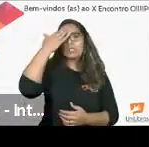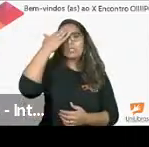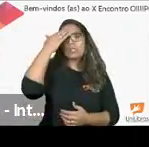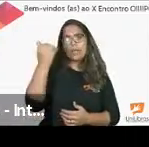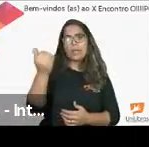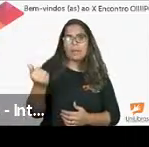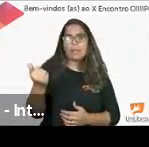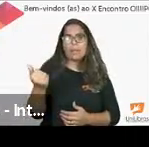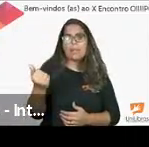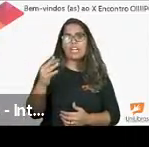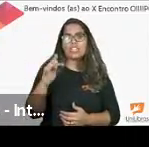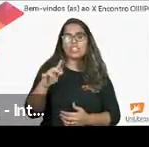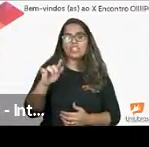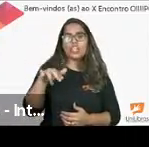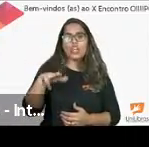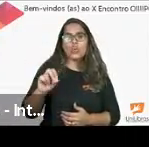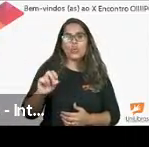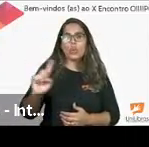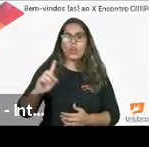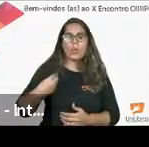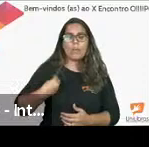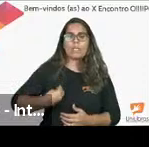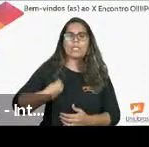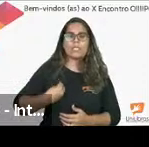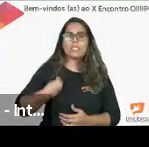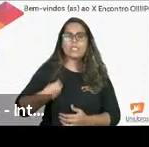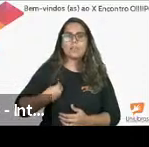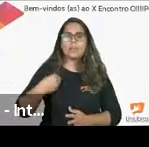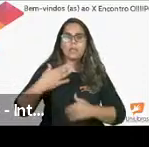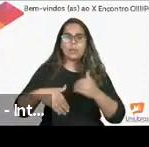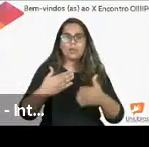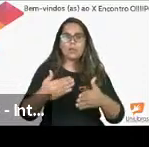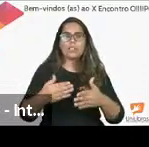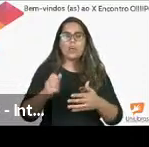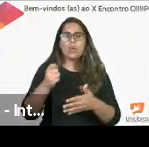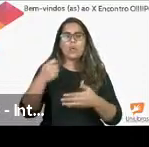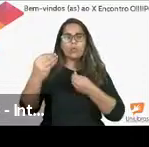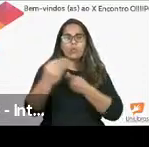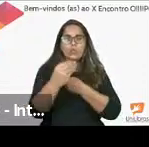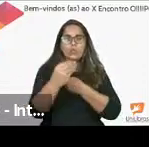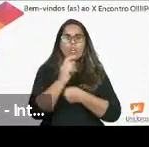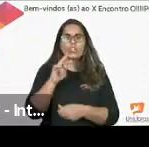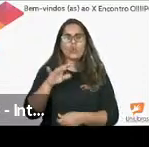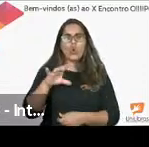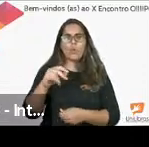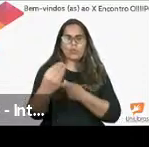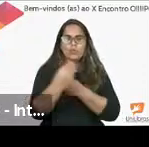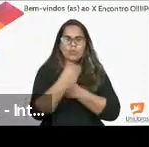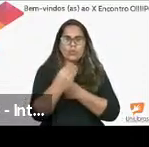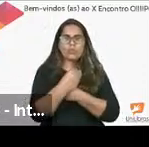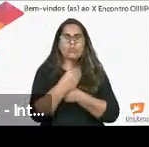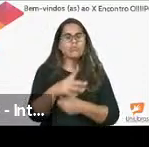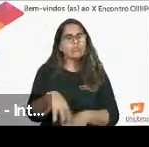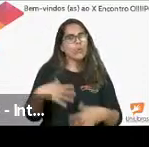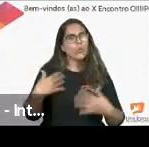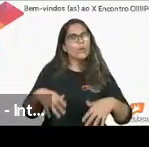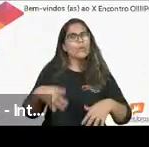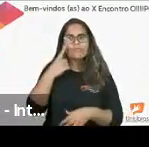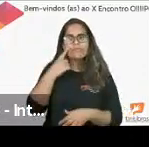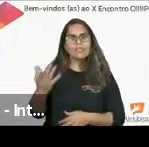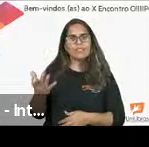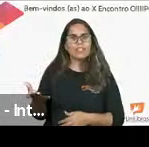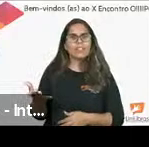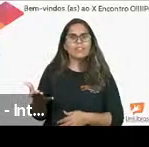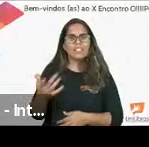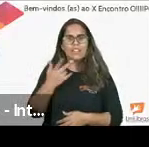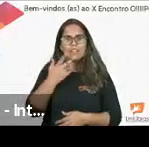que o antígeno não participa da produção dos anticorpos. Ora, que coisa, não é? Você injeta um